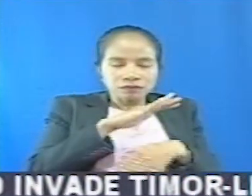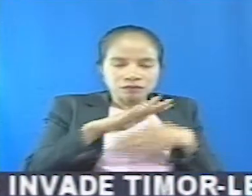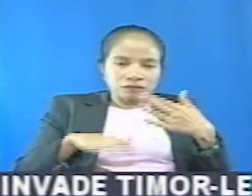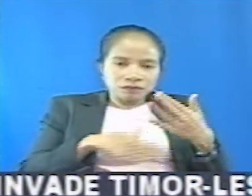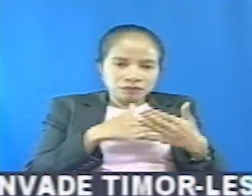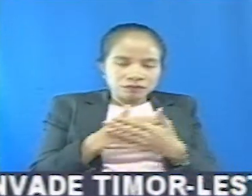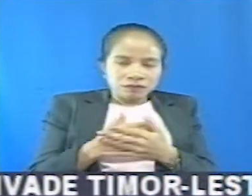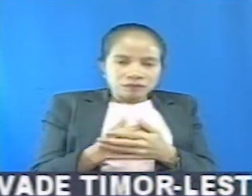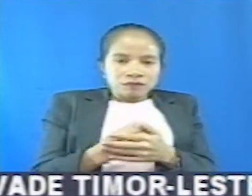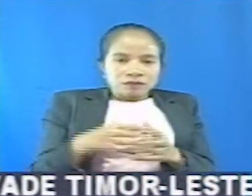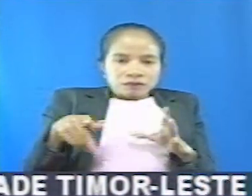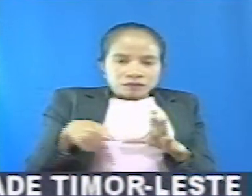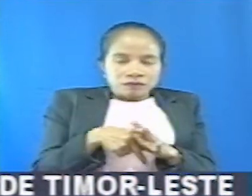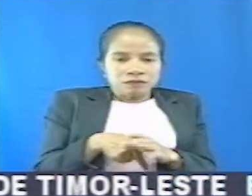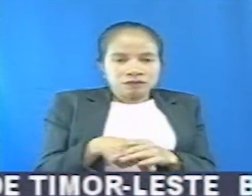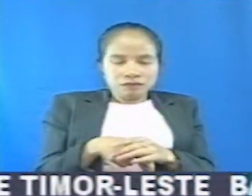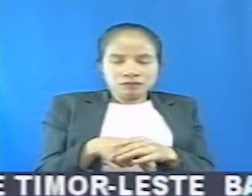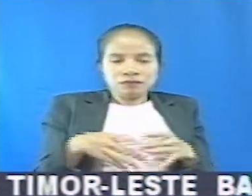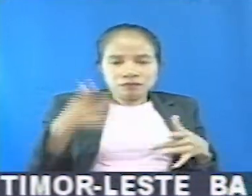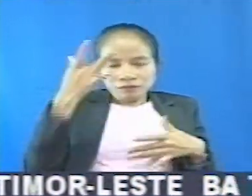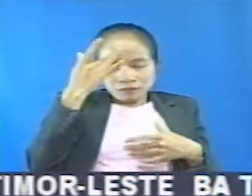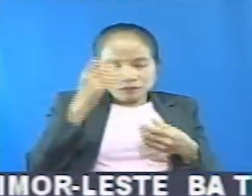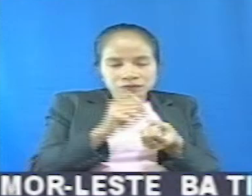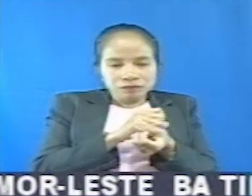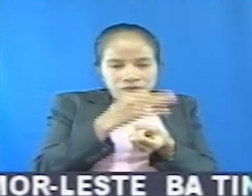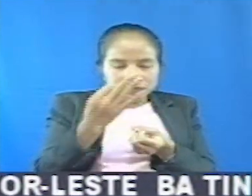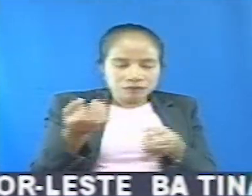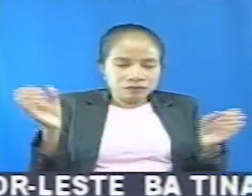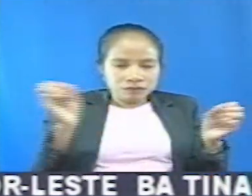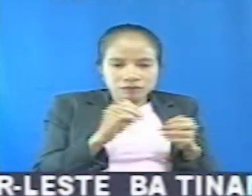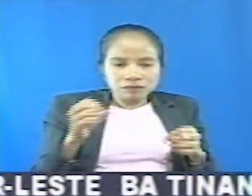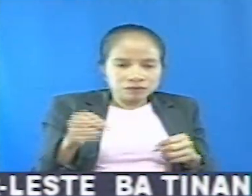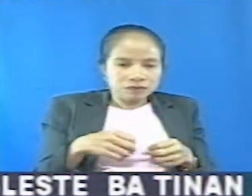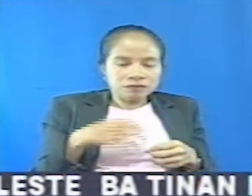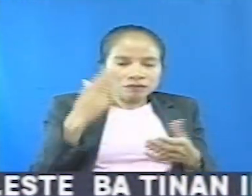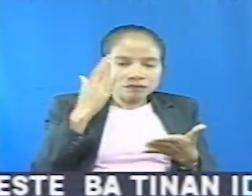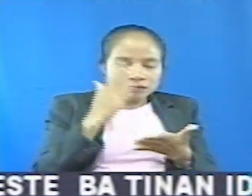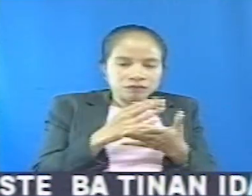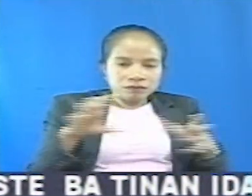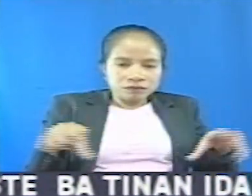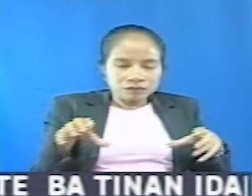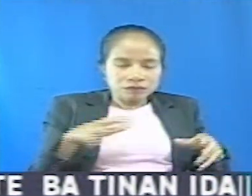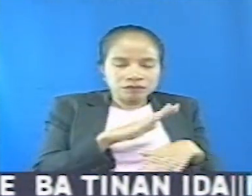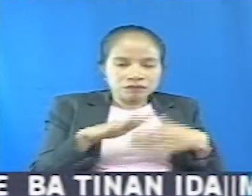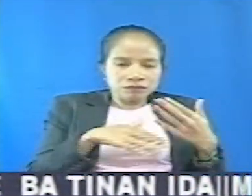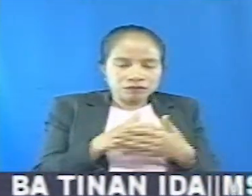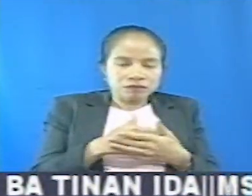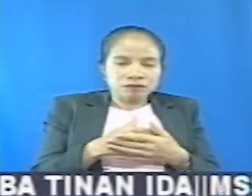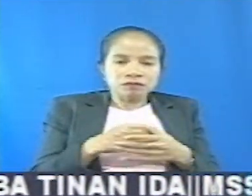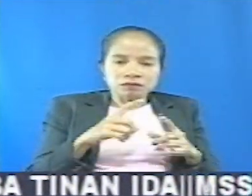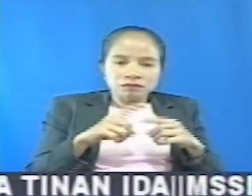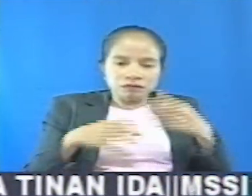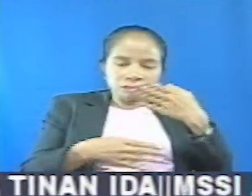Telespectadores, presença peste coronavírus ne la os impede setor economia no infraestrutura de